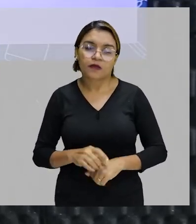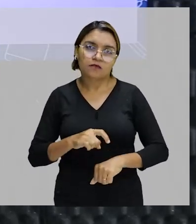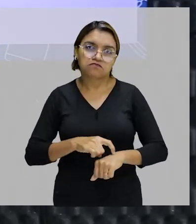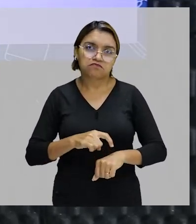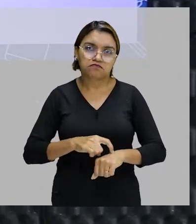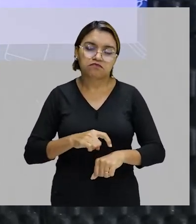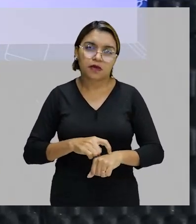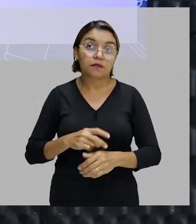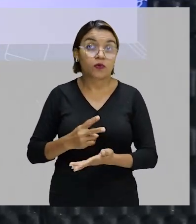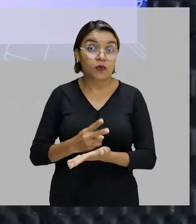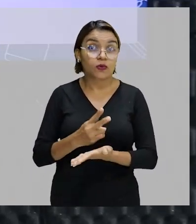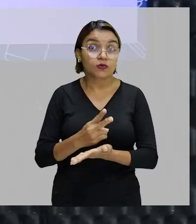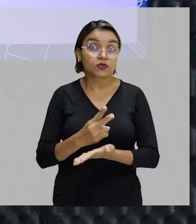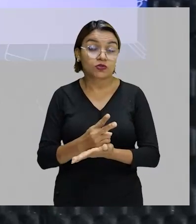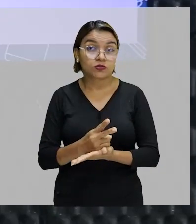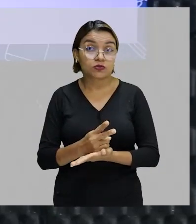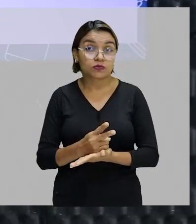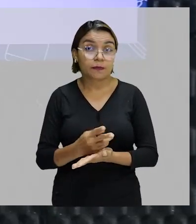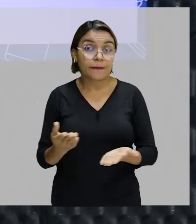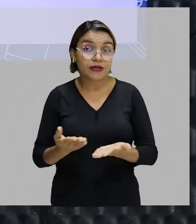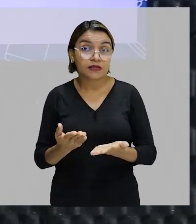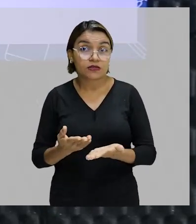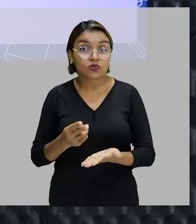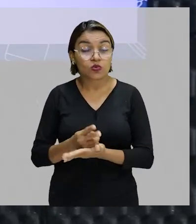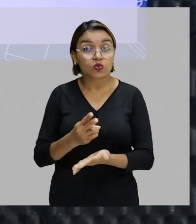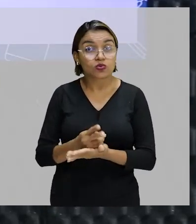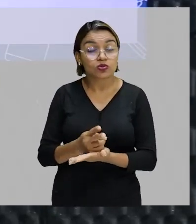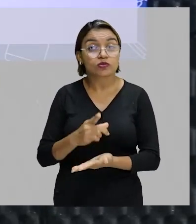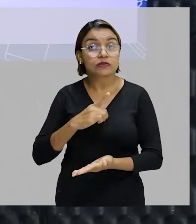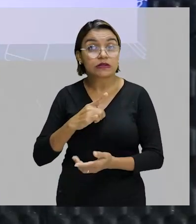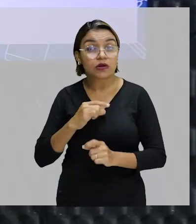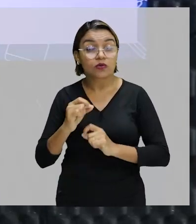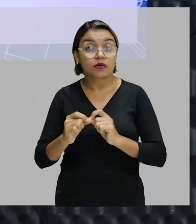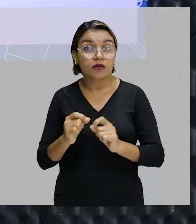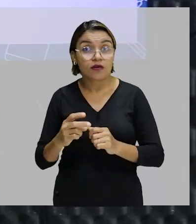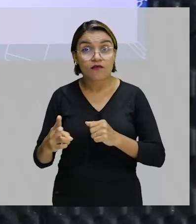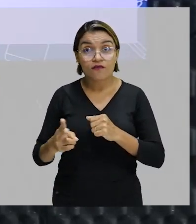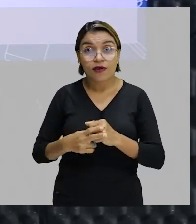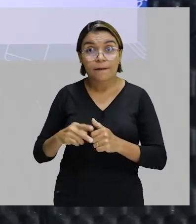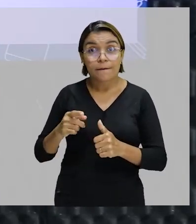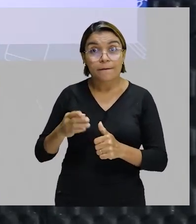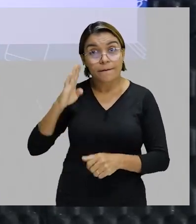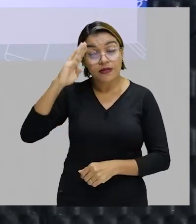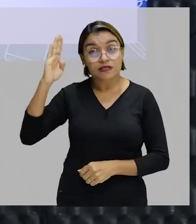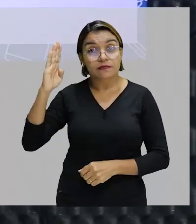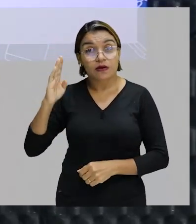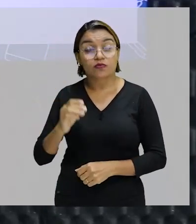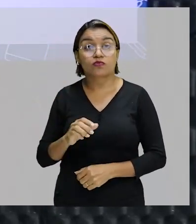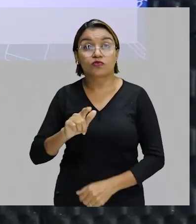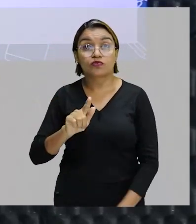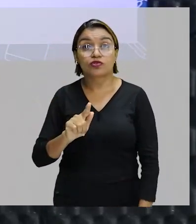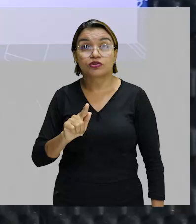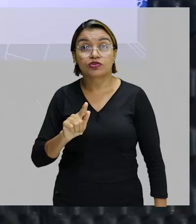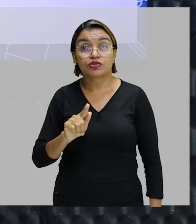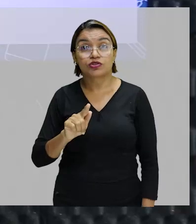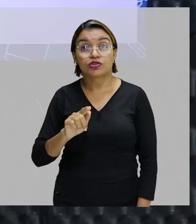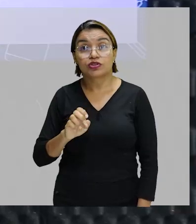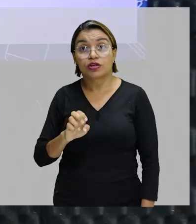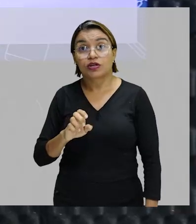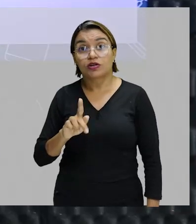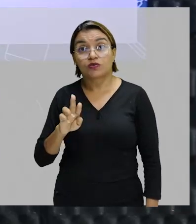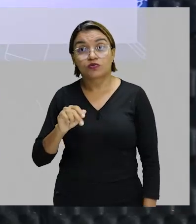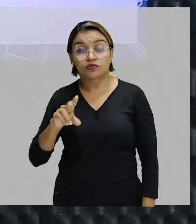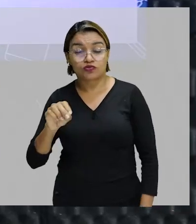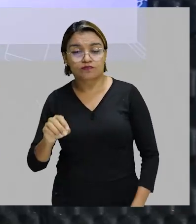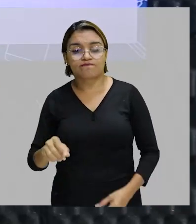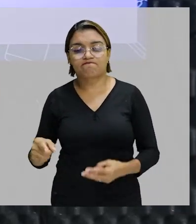tempo contínuo, presente contínuo, passado contínuo, o que você vai ter é um verbo principal no gerúndio, que é o ing.